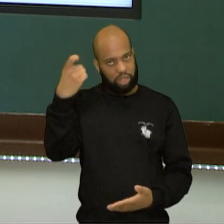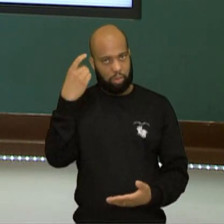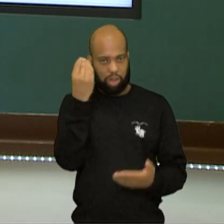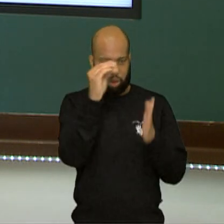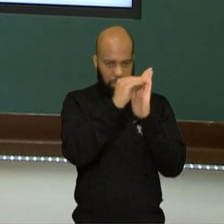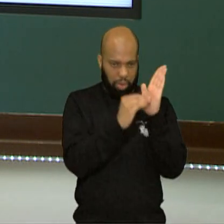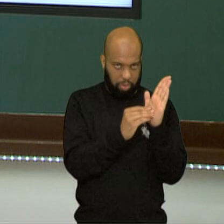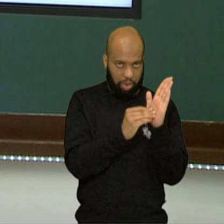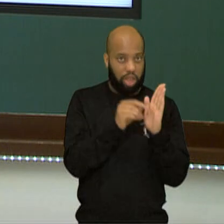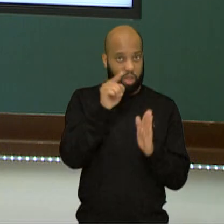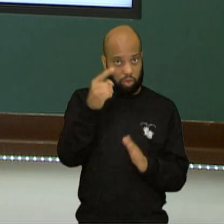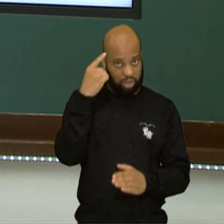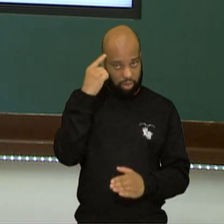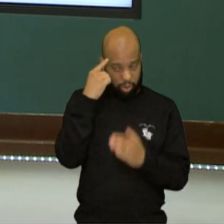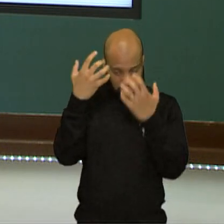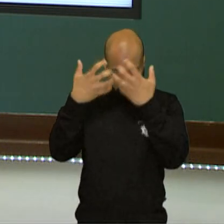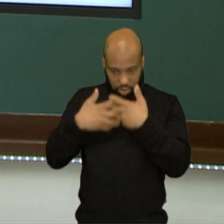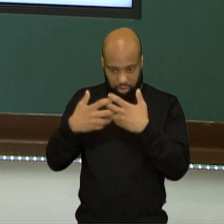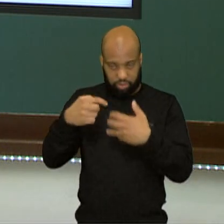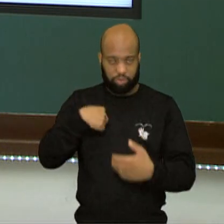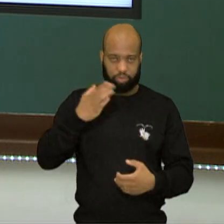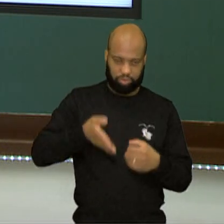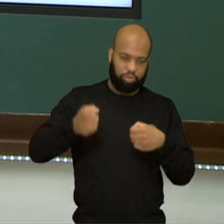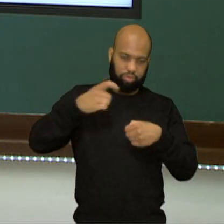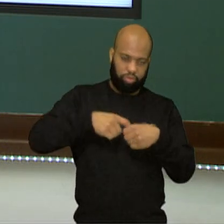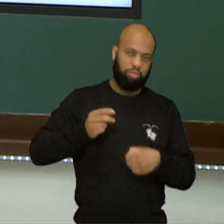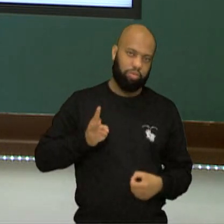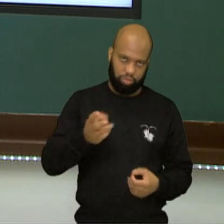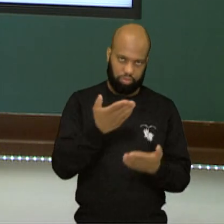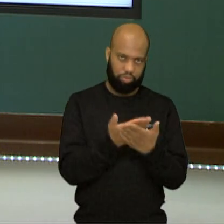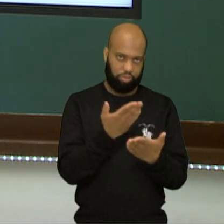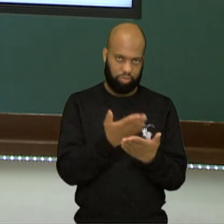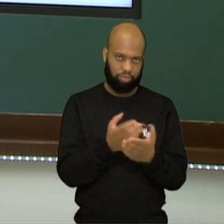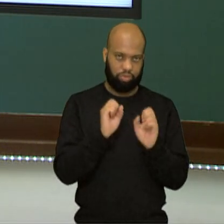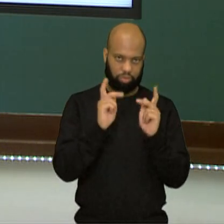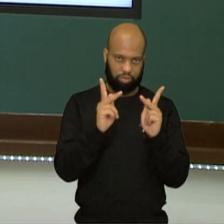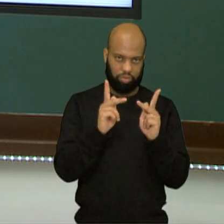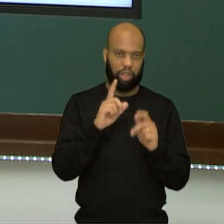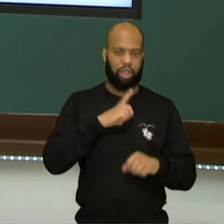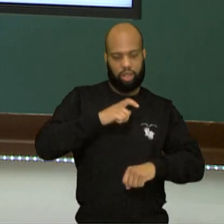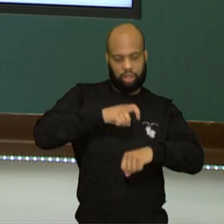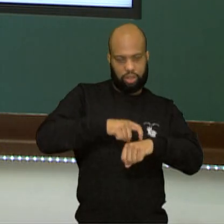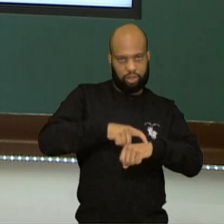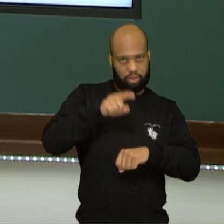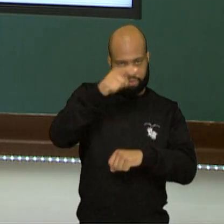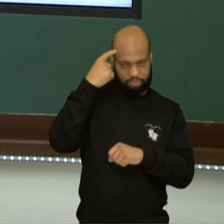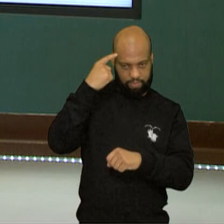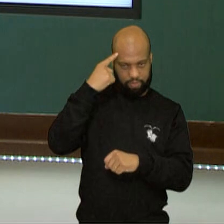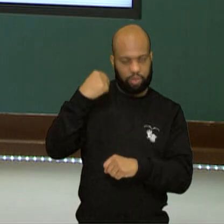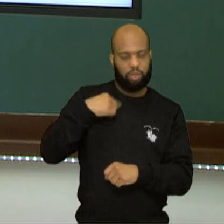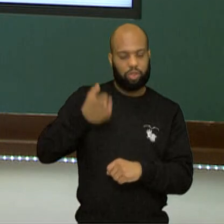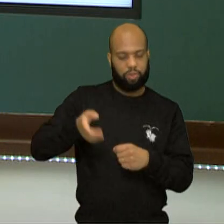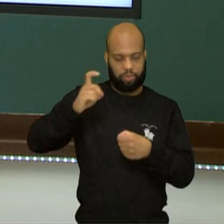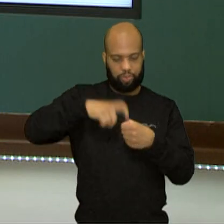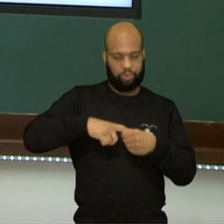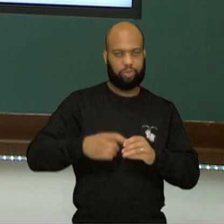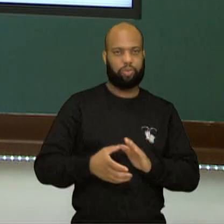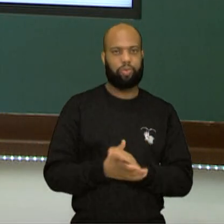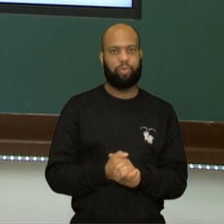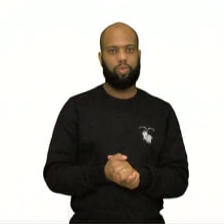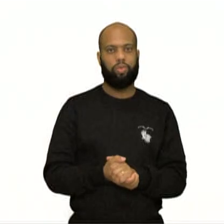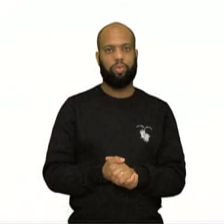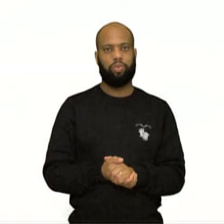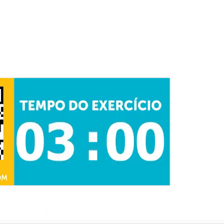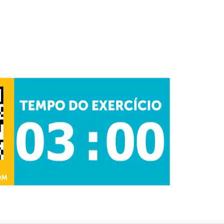já volto enquanto você pensa, para eu poder retomar esse assunto com você. Fica aí pensando que eu já volto, hein? Vai lá, hein?